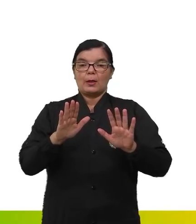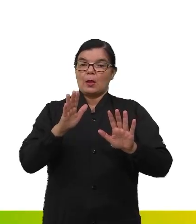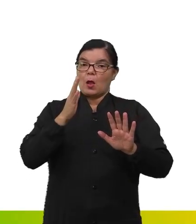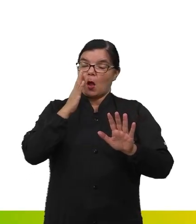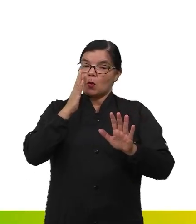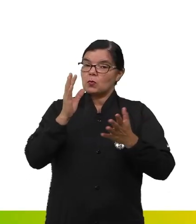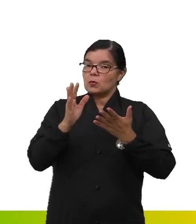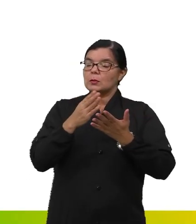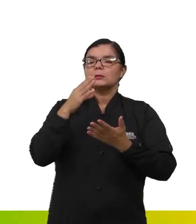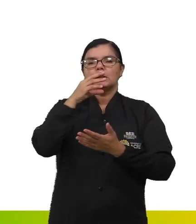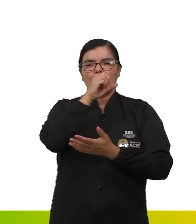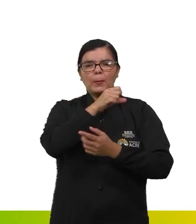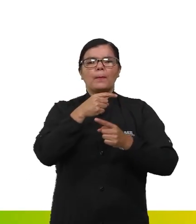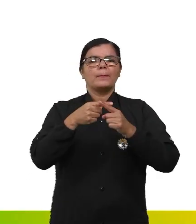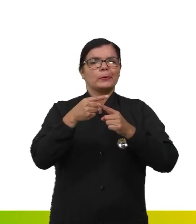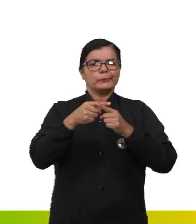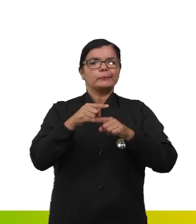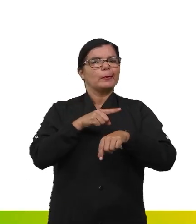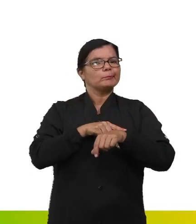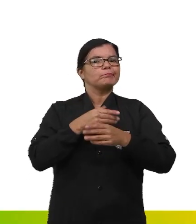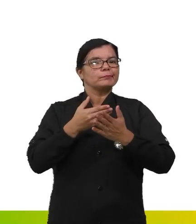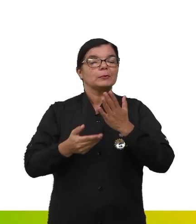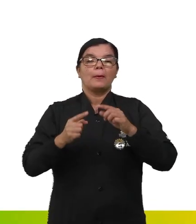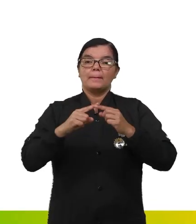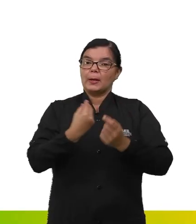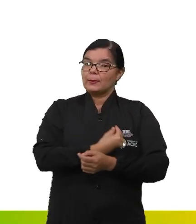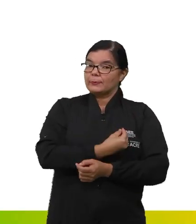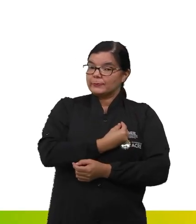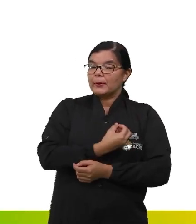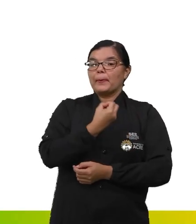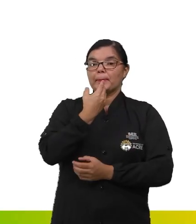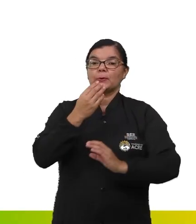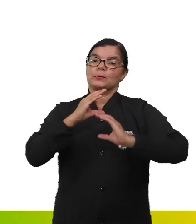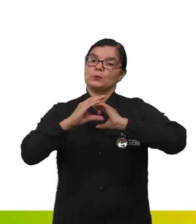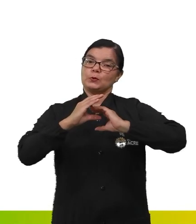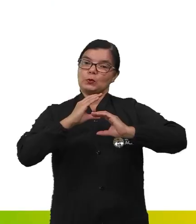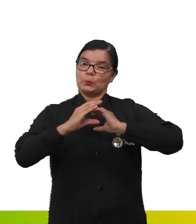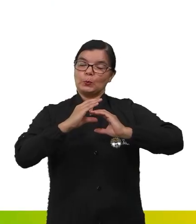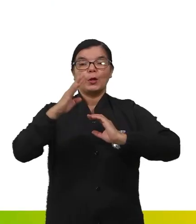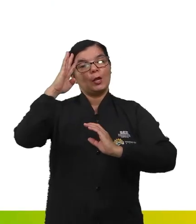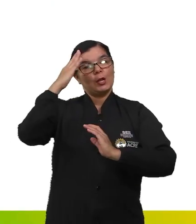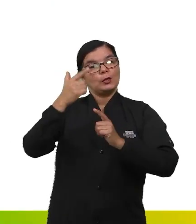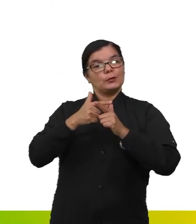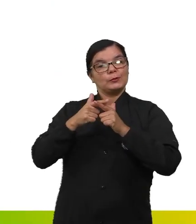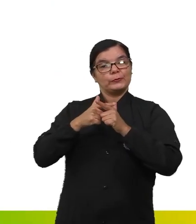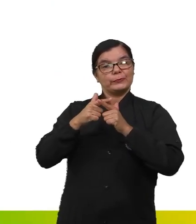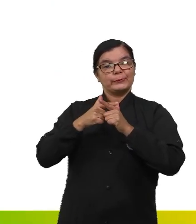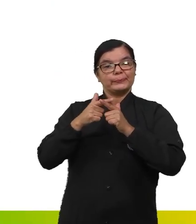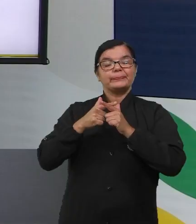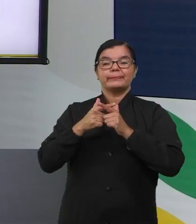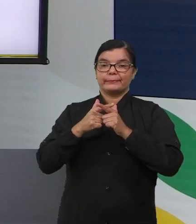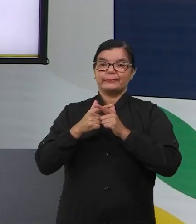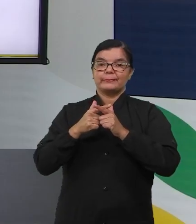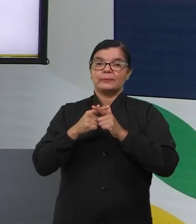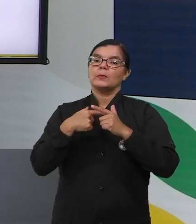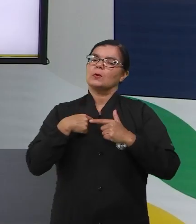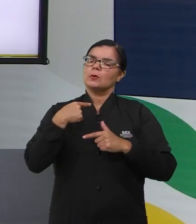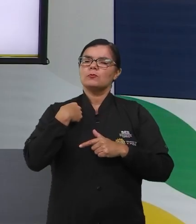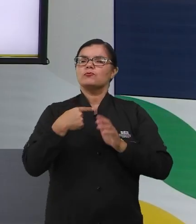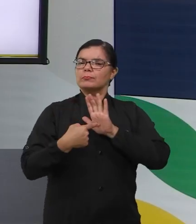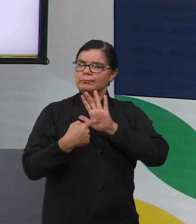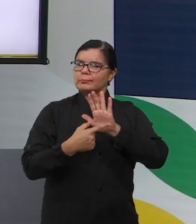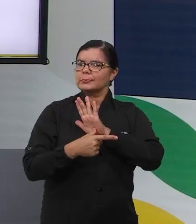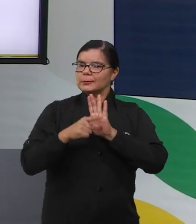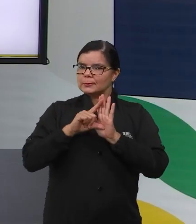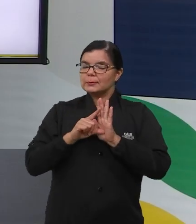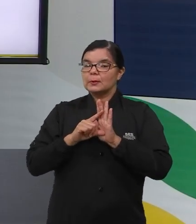alguns os tópicos rapidamente, porque senão a gente vai ficar sem tempo. Mas, ó, conviver bem, se comunicar, resolver problemas, aquilo que a gente mencionou